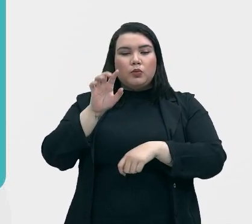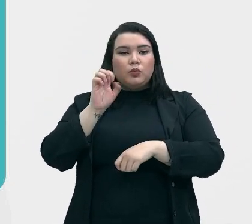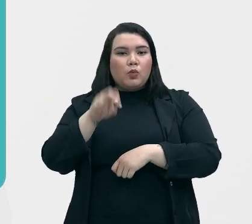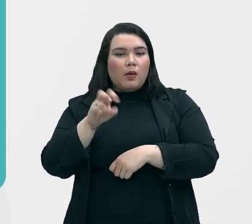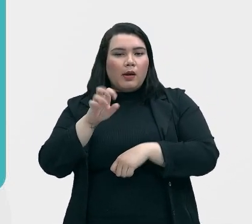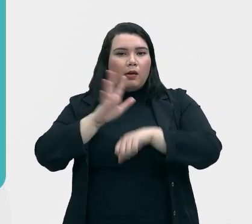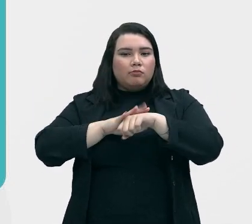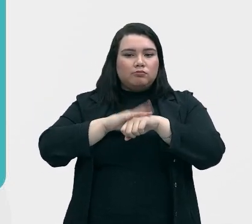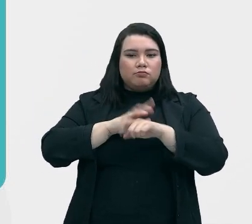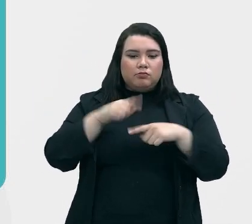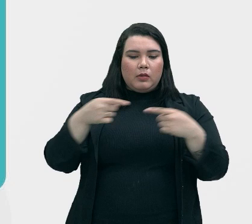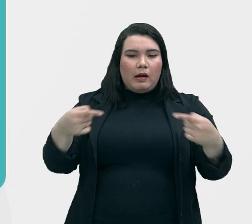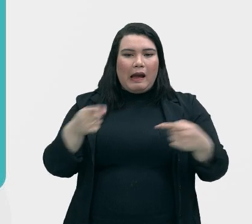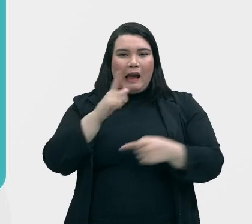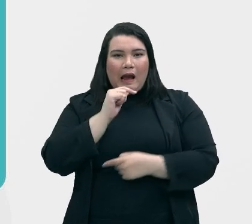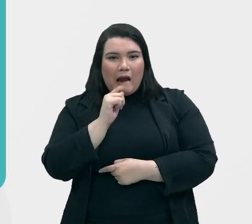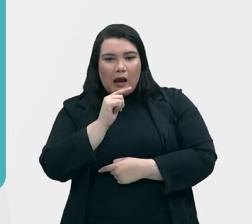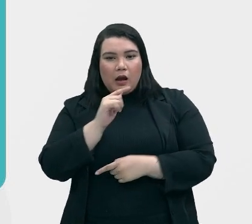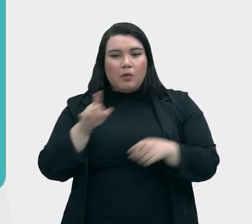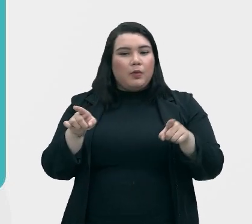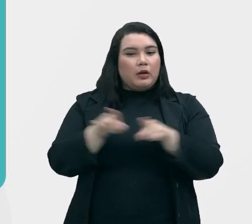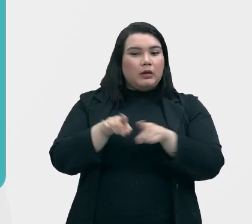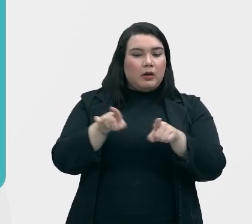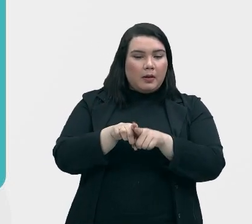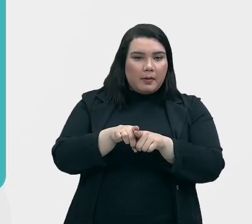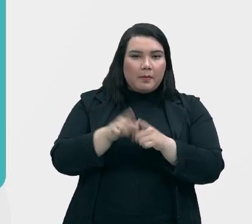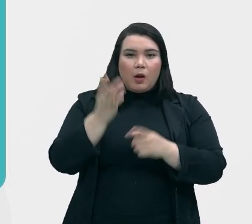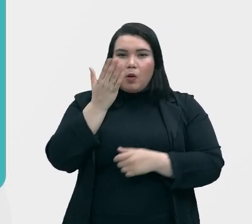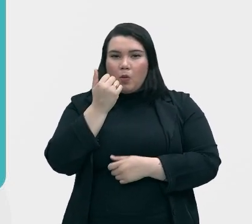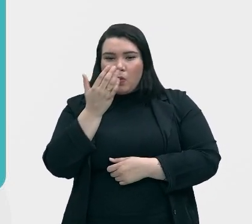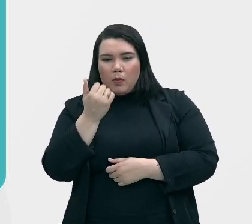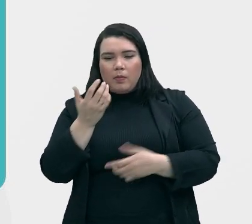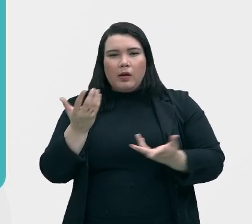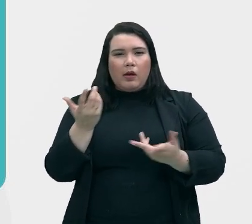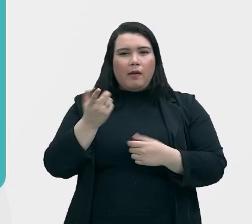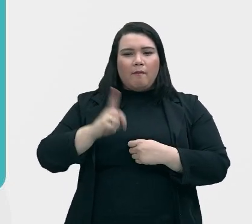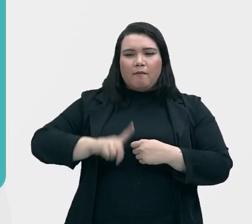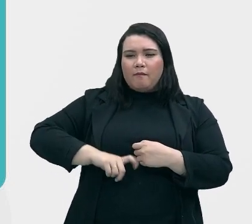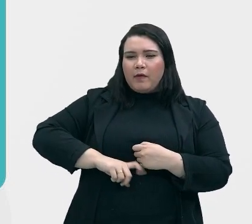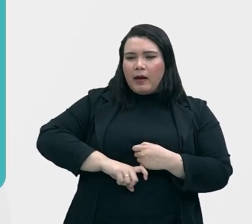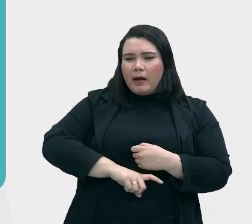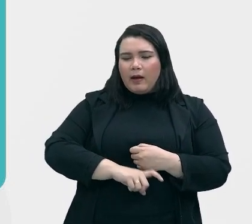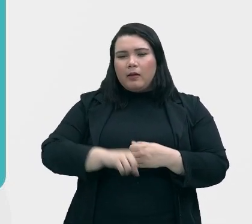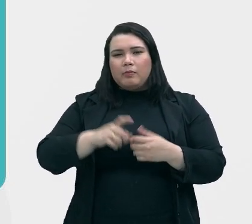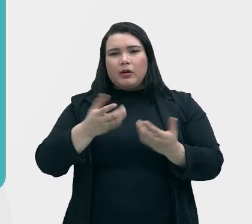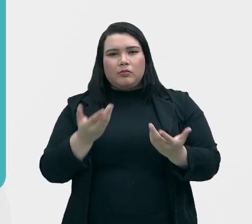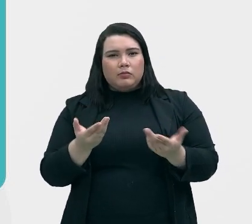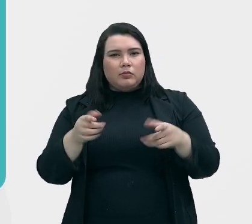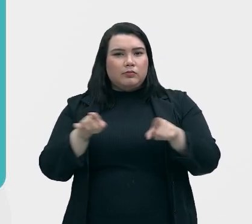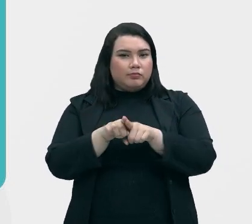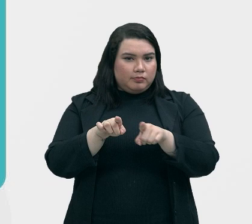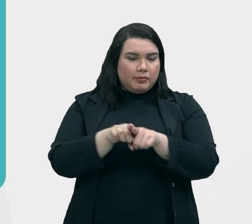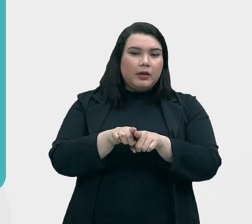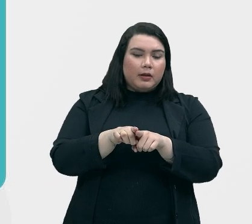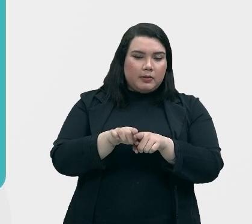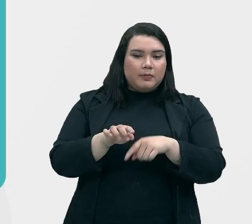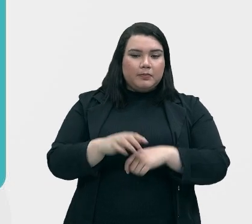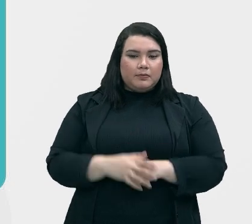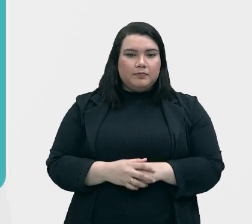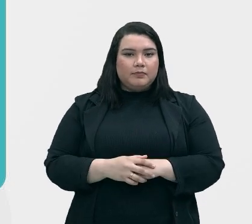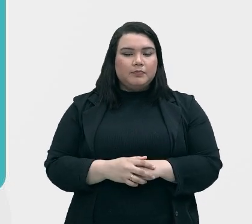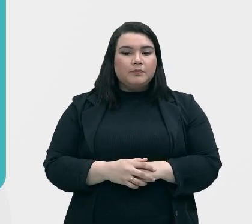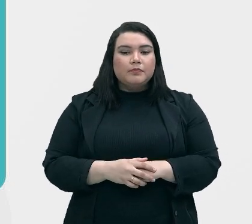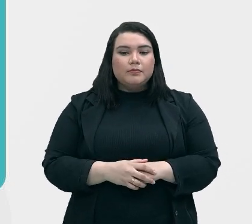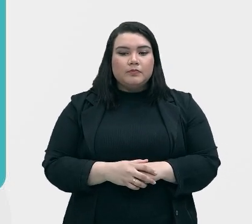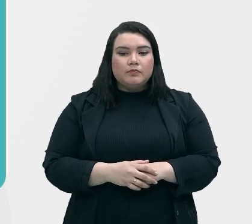e alimentos, tem verminose, ascaridíase, que é conhecida também como lombriga, né? Que é o verme.